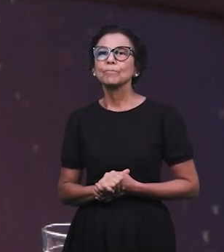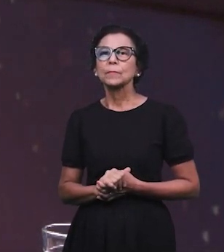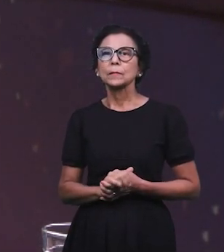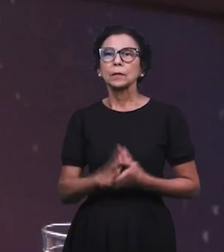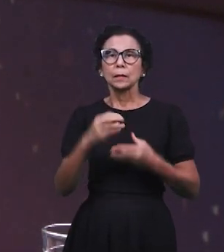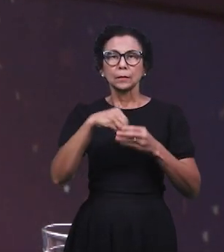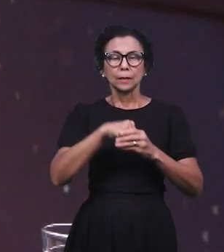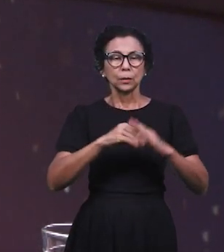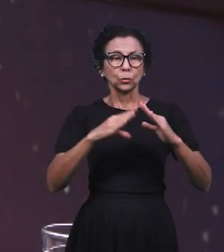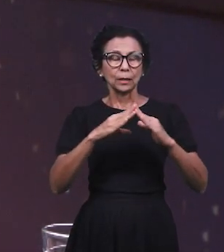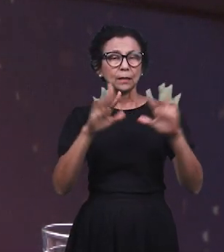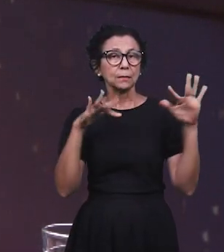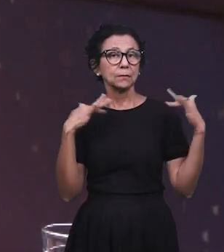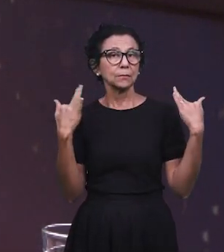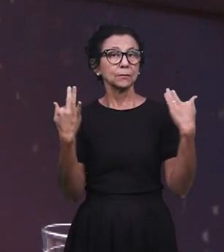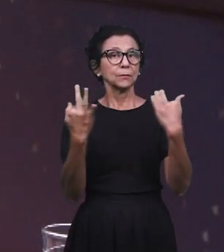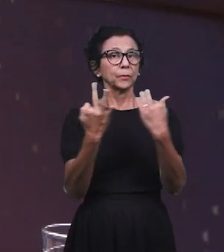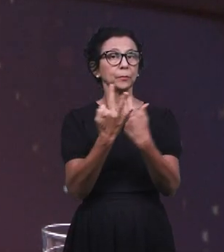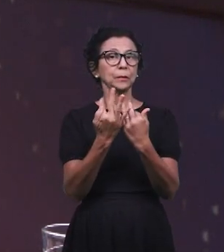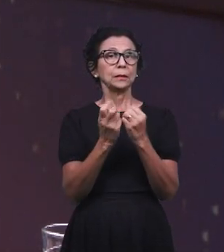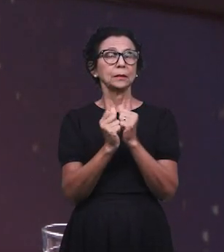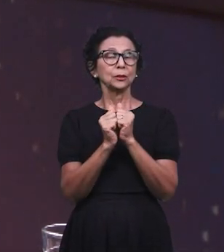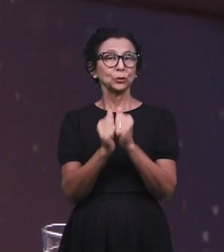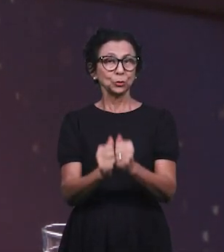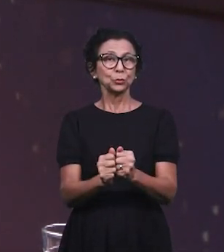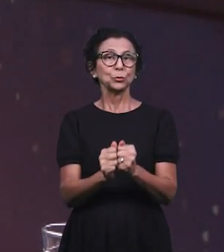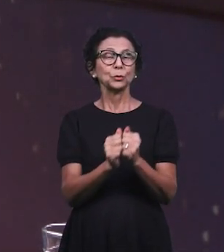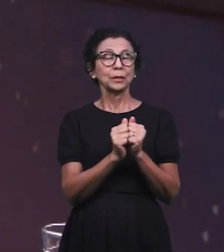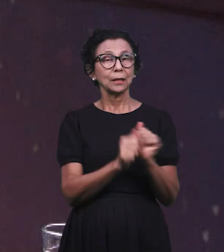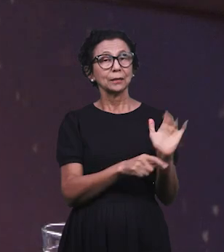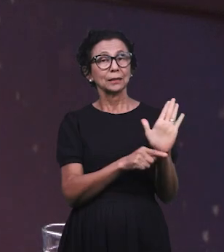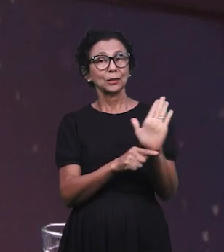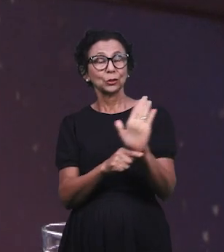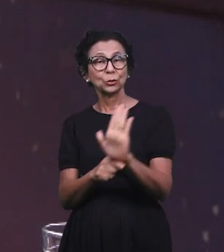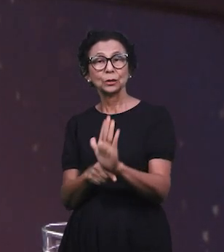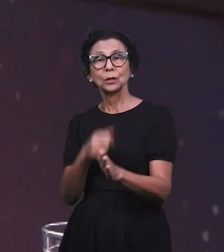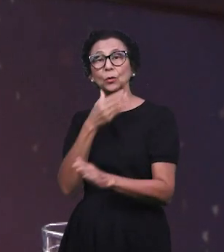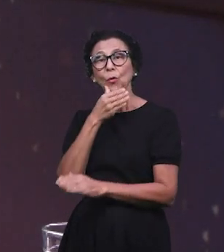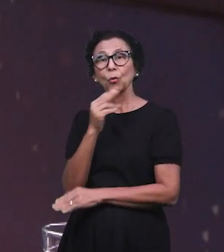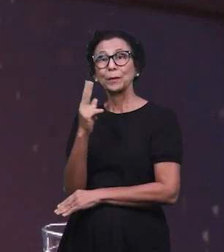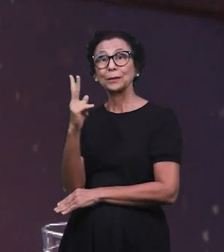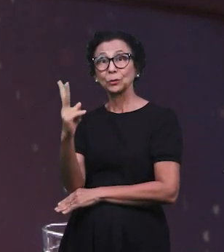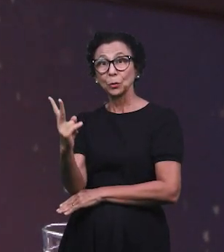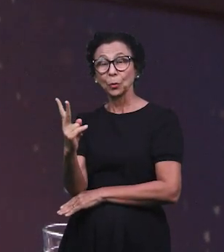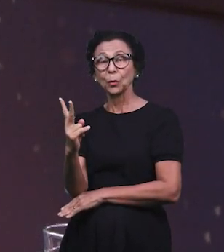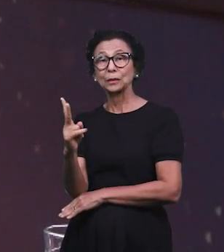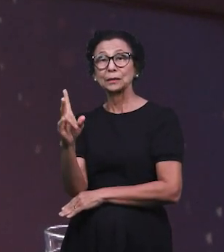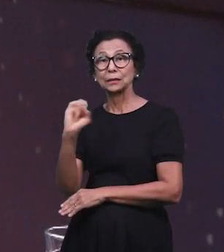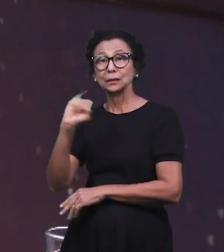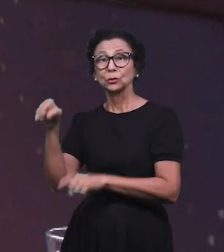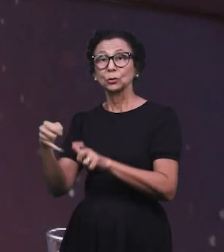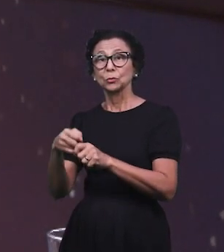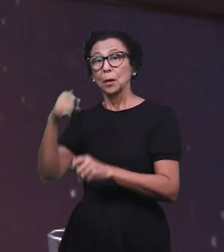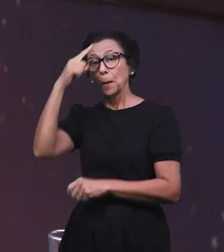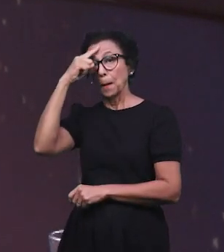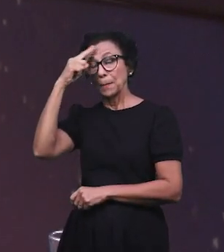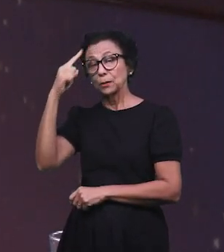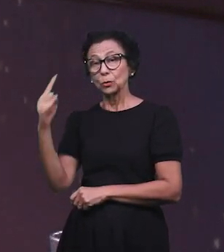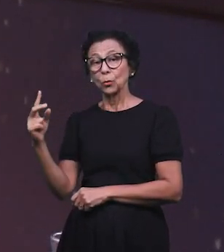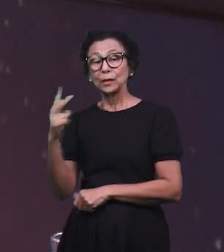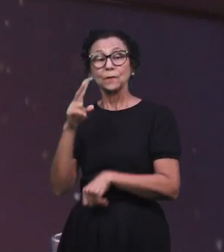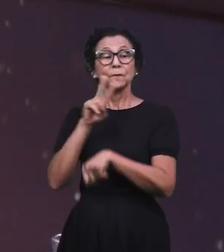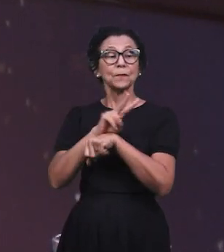ali sinalizando, né? Então, ali trazia para eles o quê? Uma certeza de vida diante de uma